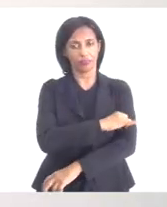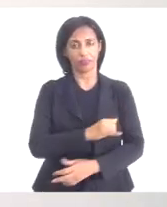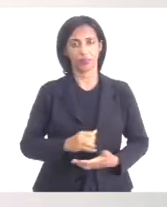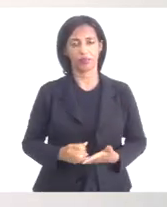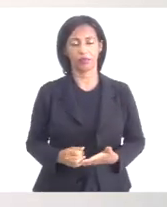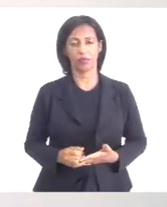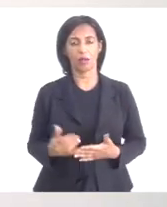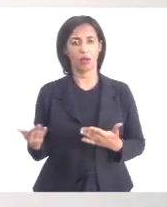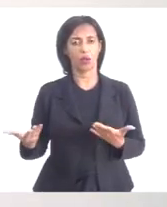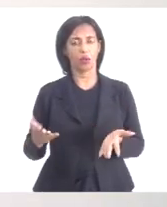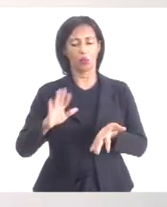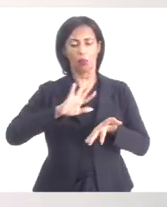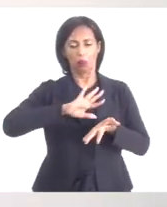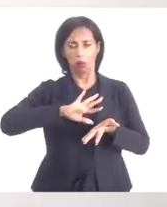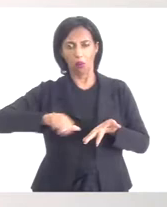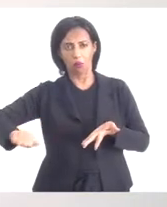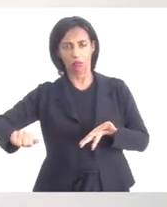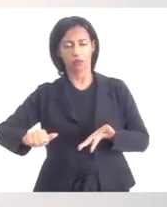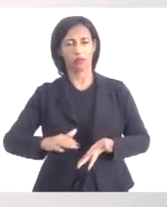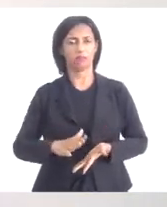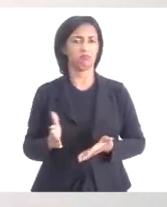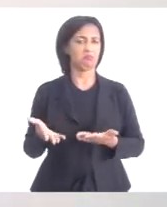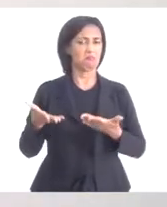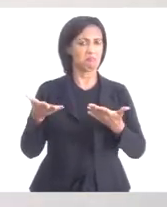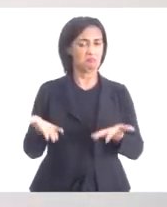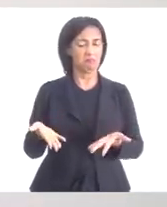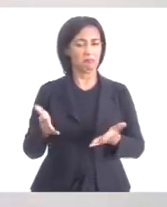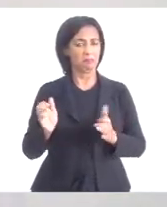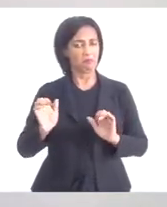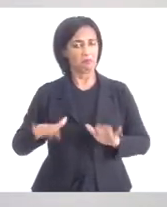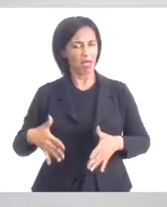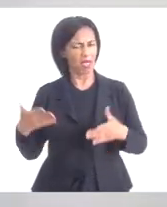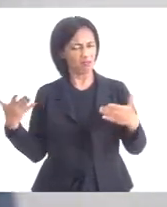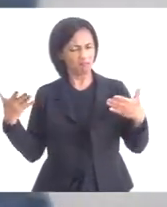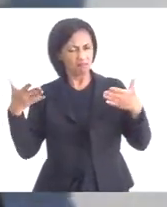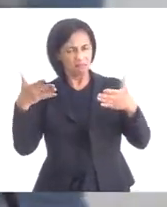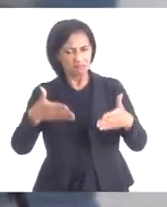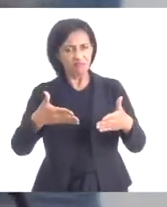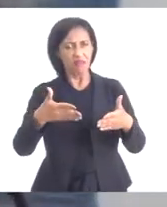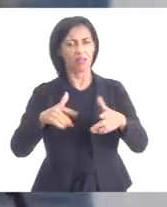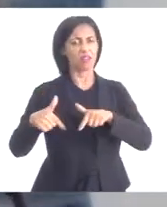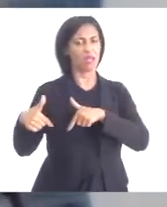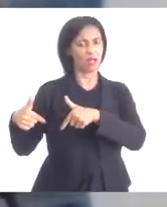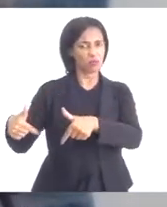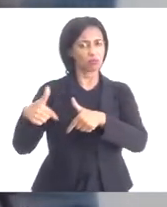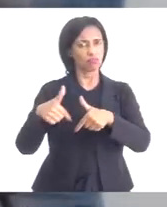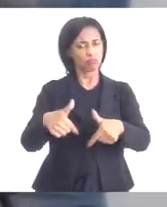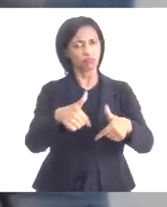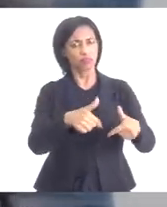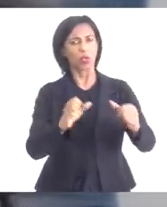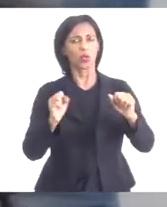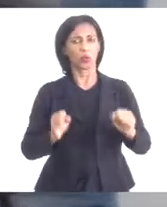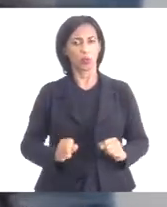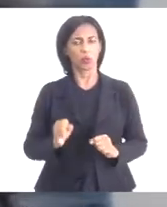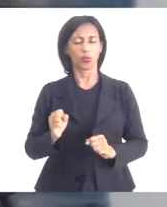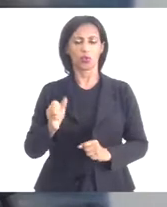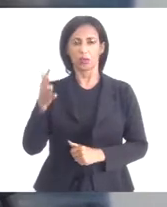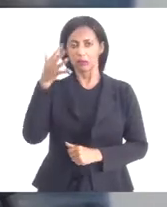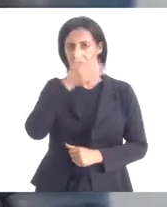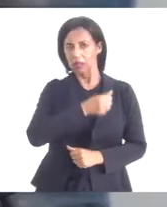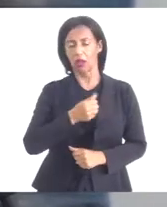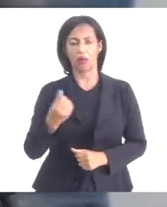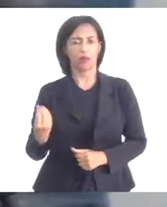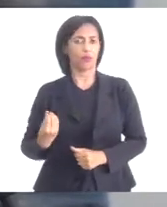Janeiro com corrupção bem é evidente em ações que poderiam ter salvado